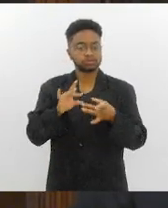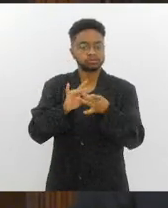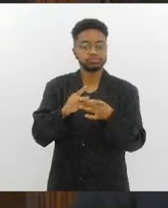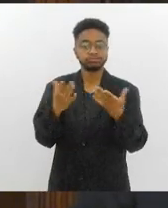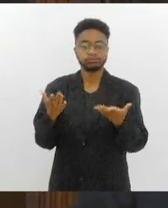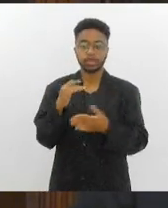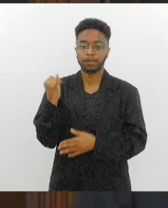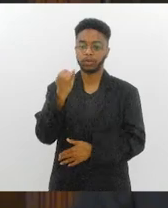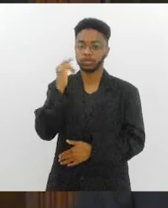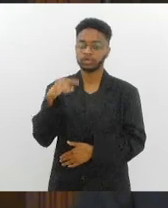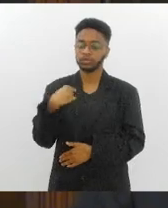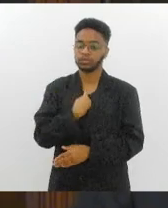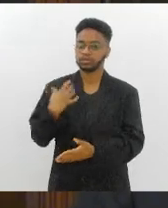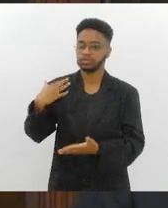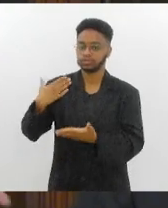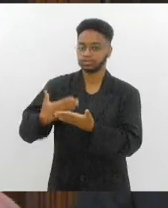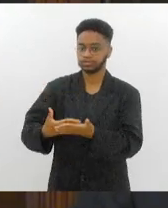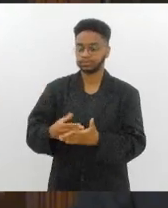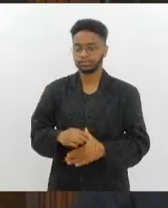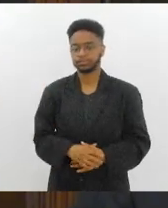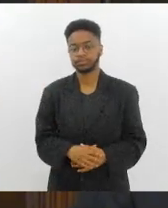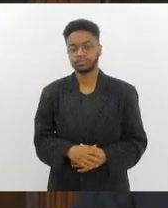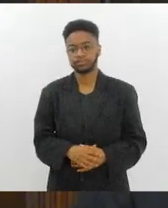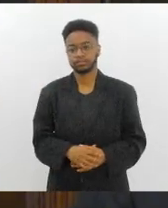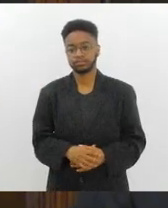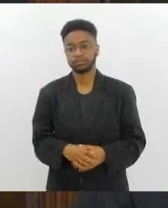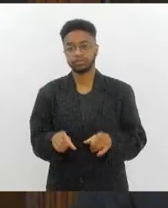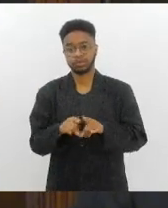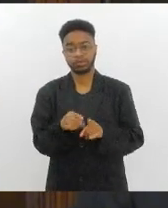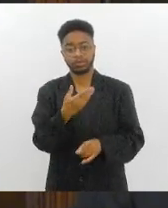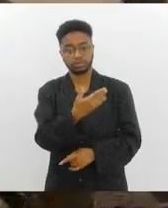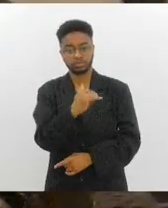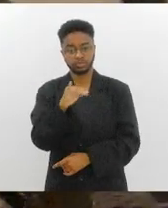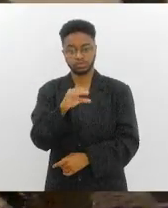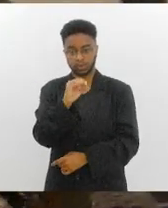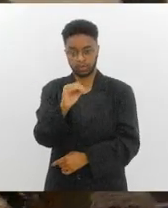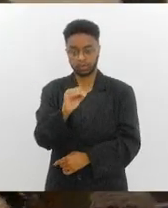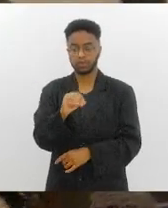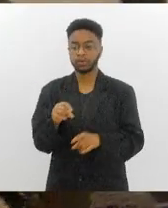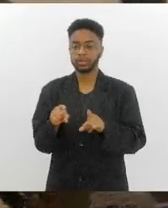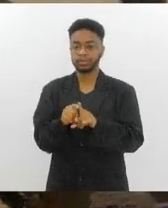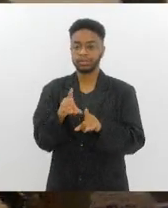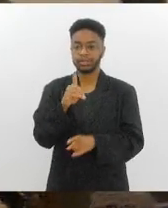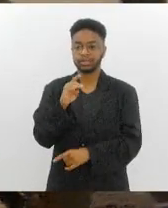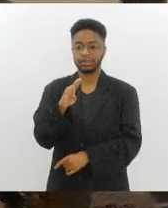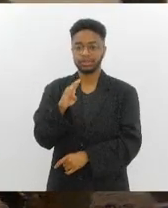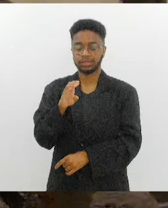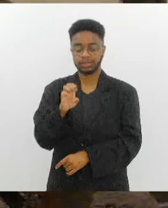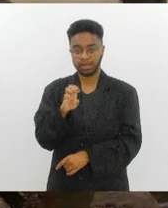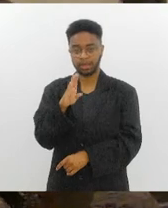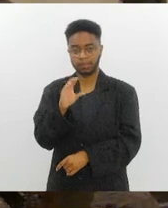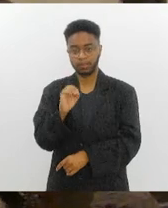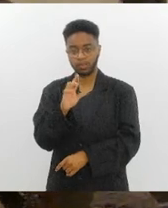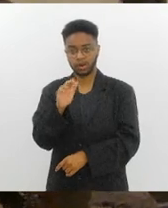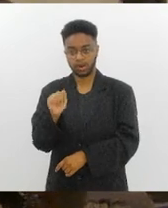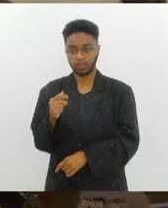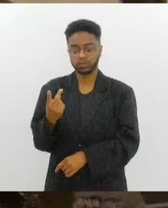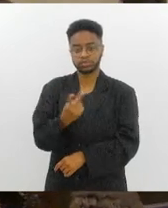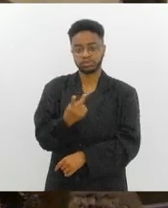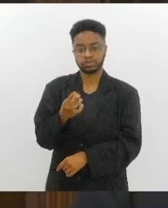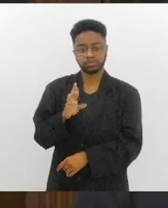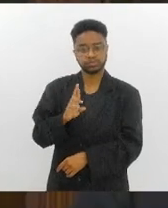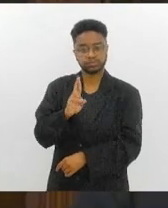nossa caminhada. Estou aqui do lado do João e do lado da Débora, né, que são representantes